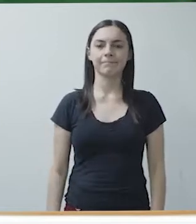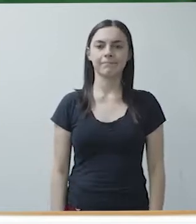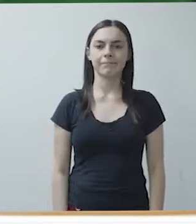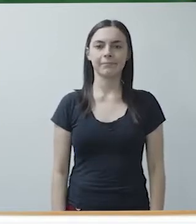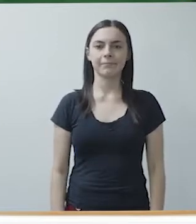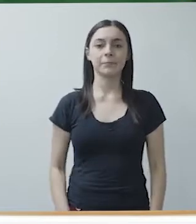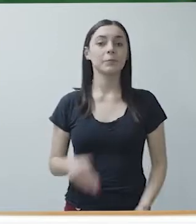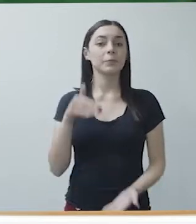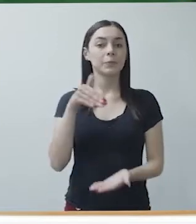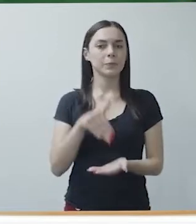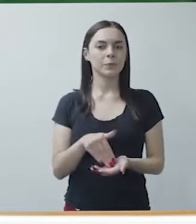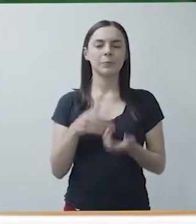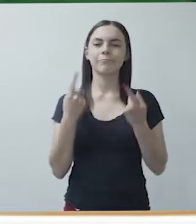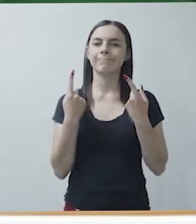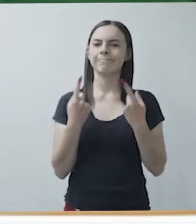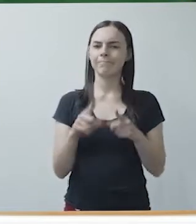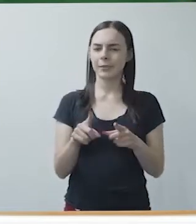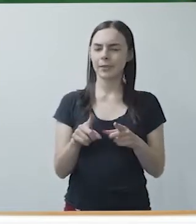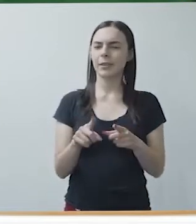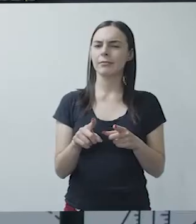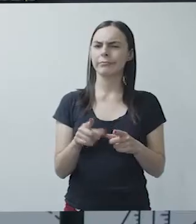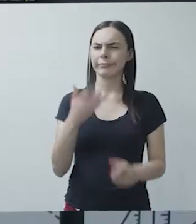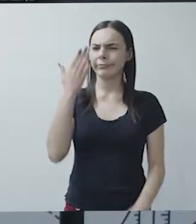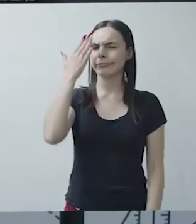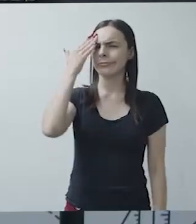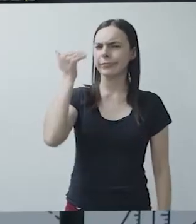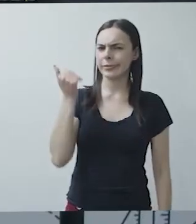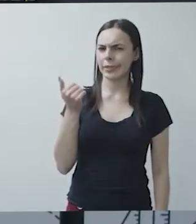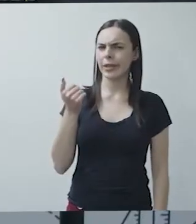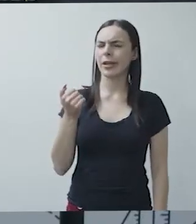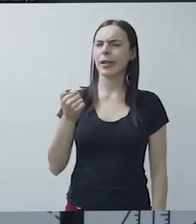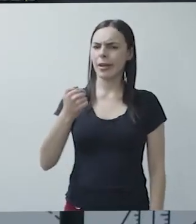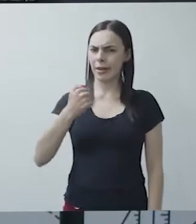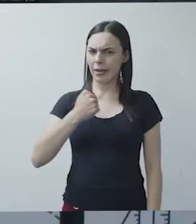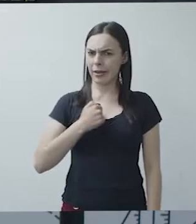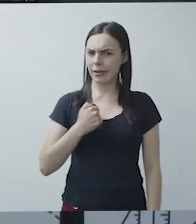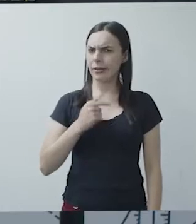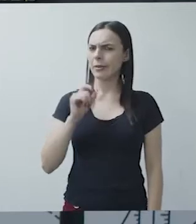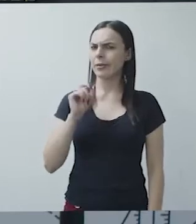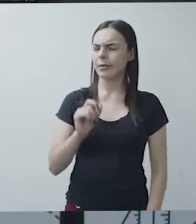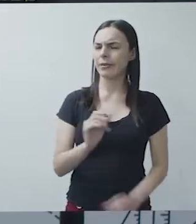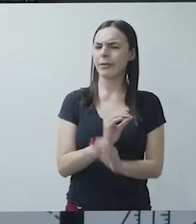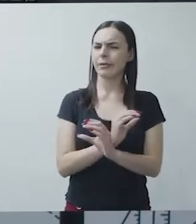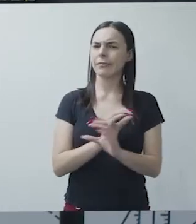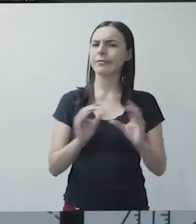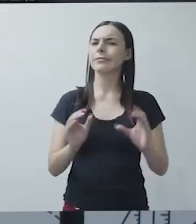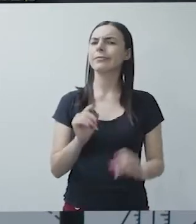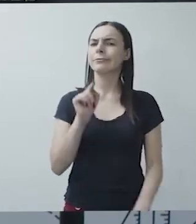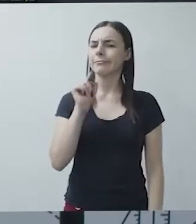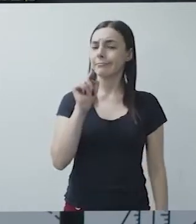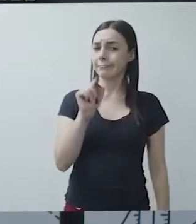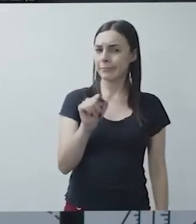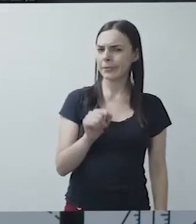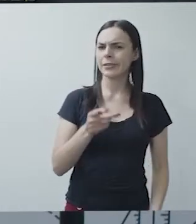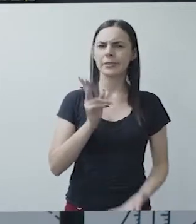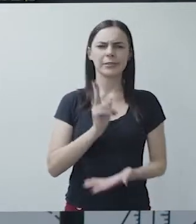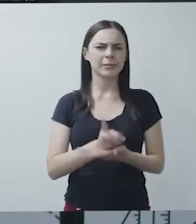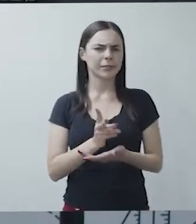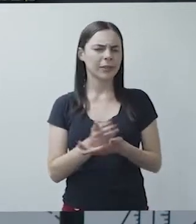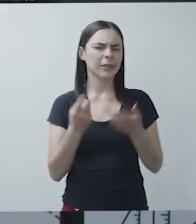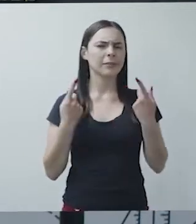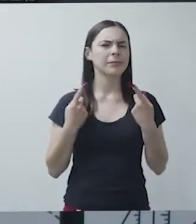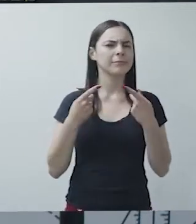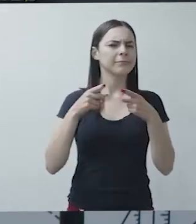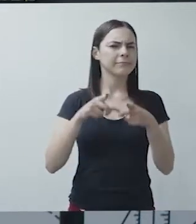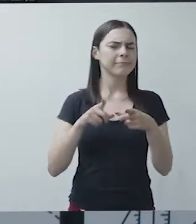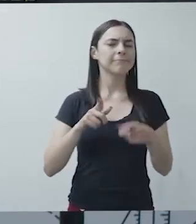um desafio, porque vocês sabem que a professora Manu confia muito em vocês e sempre traz um